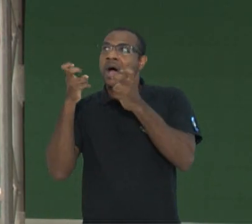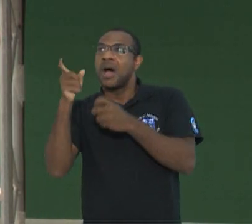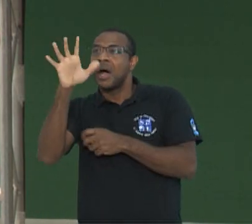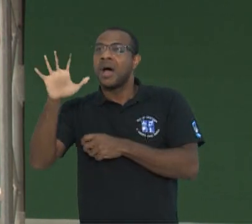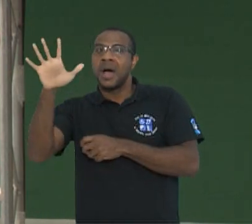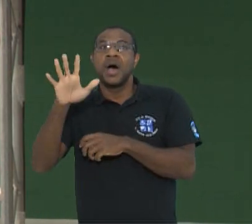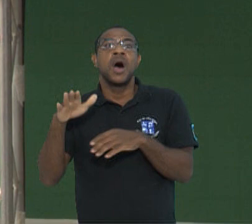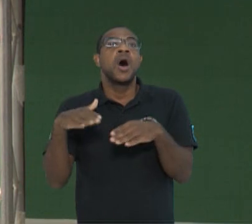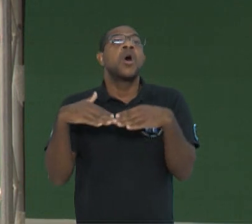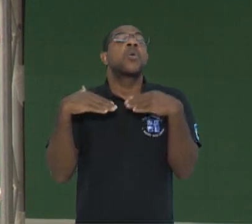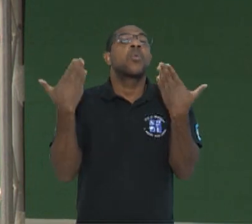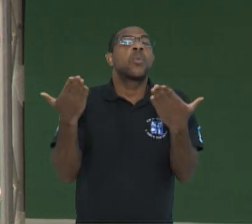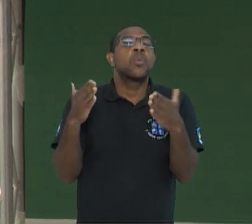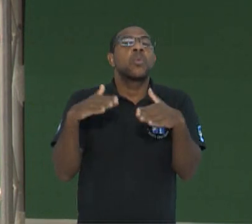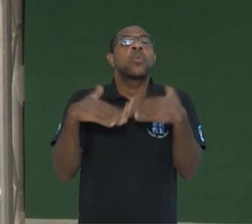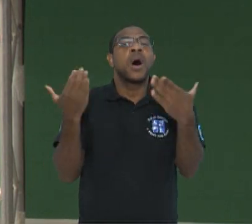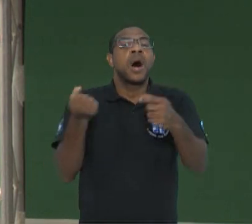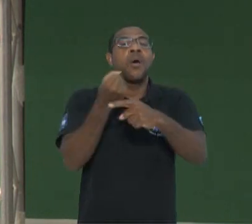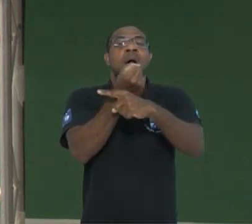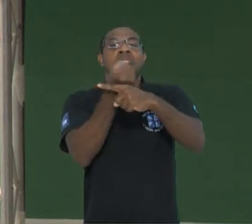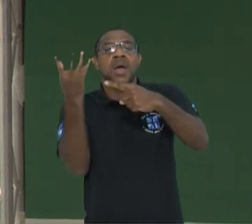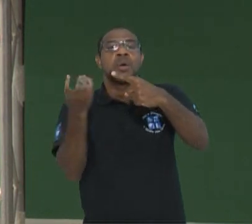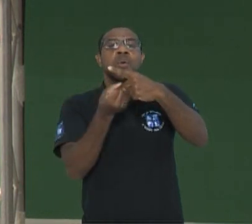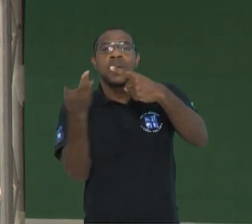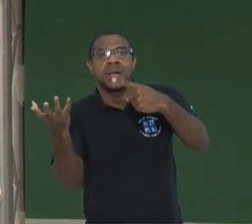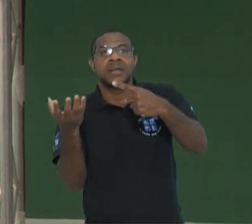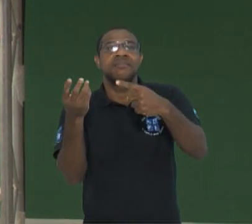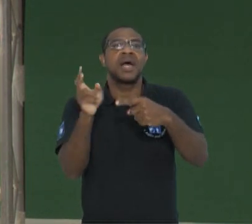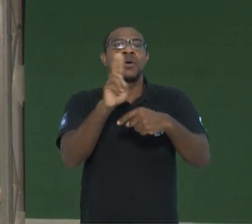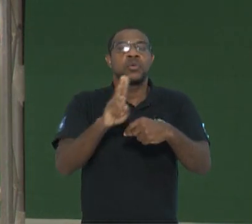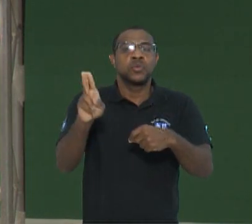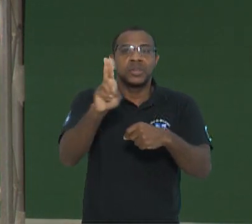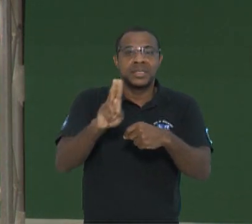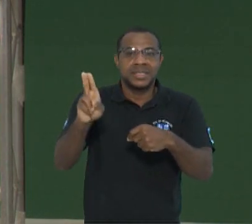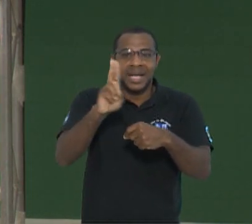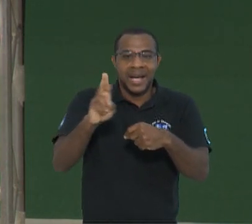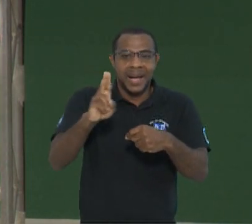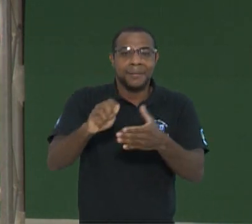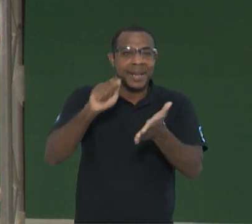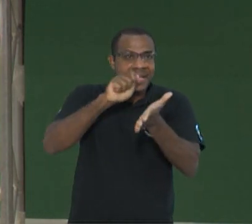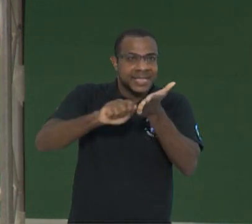vou utilizar para escrever as retas assíntotas quando